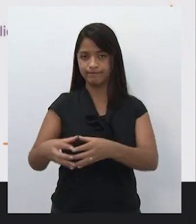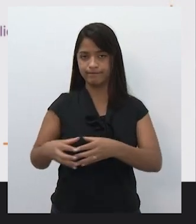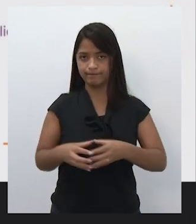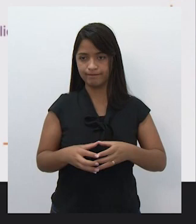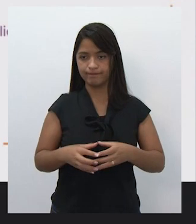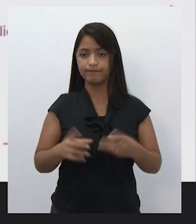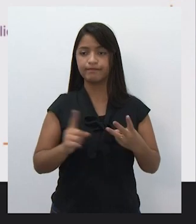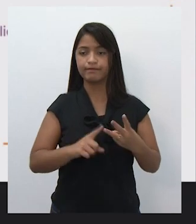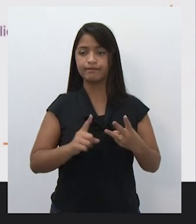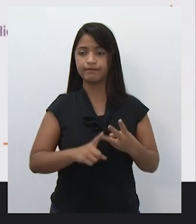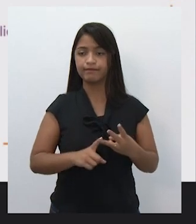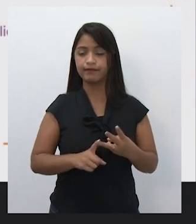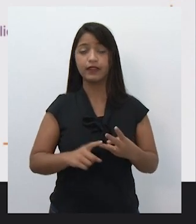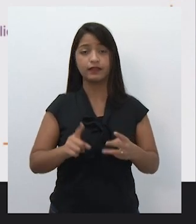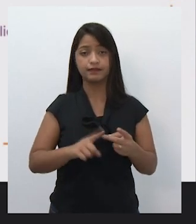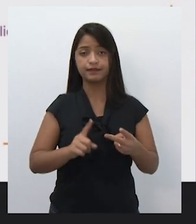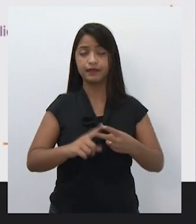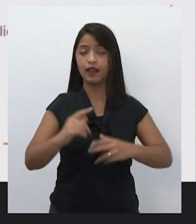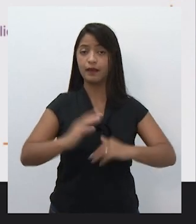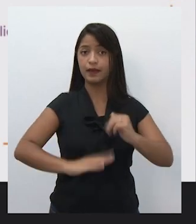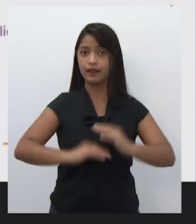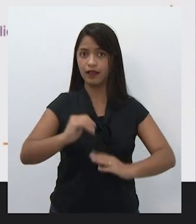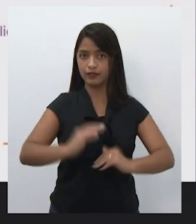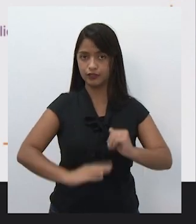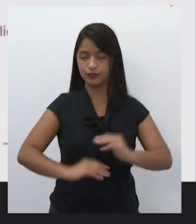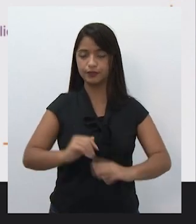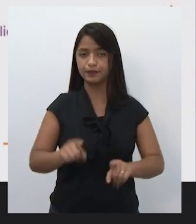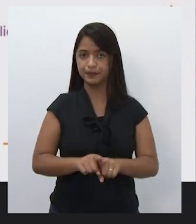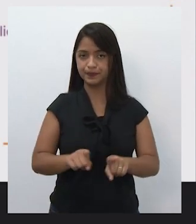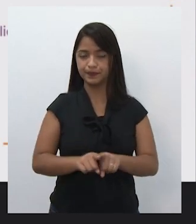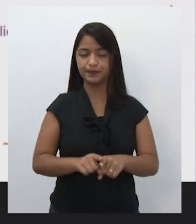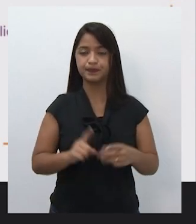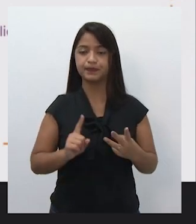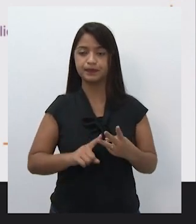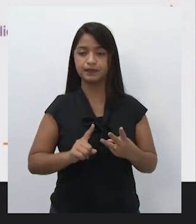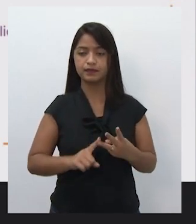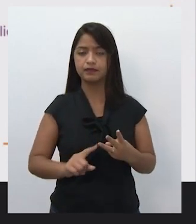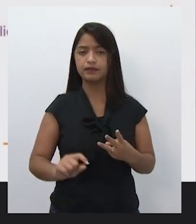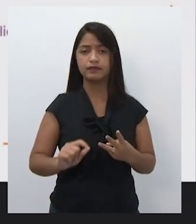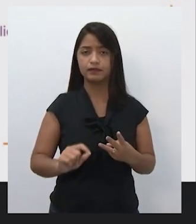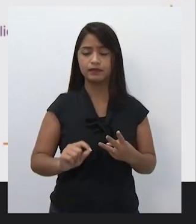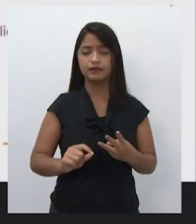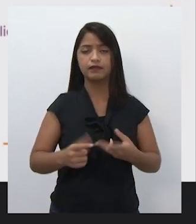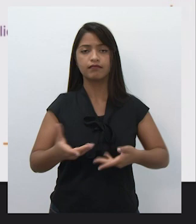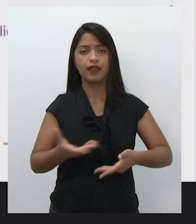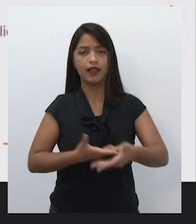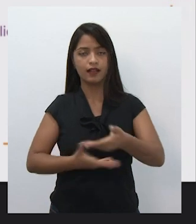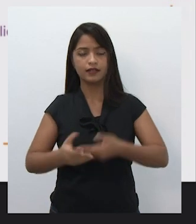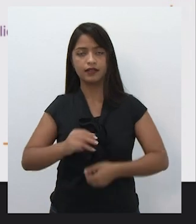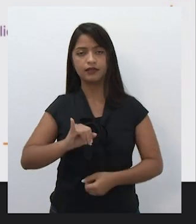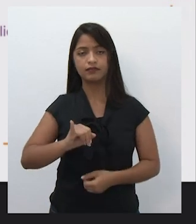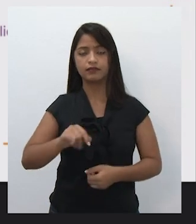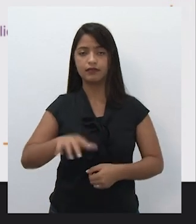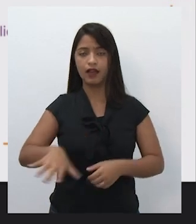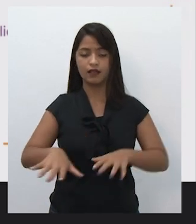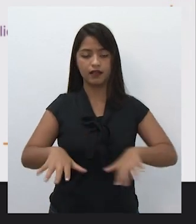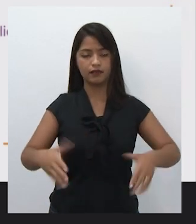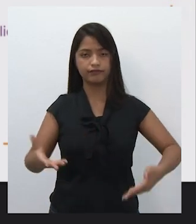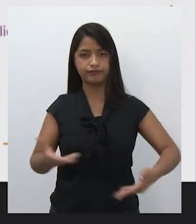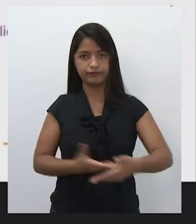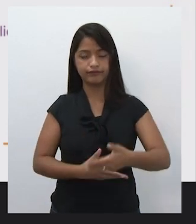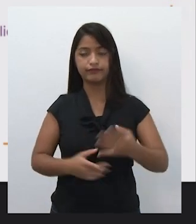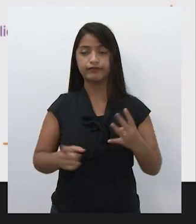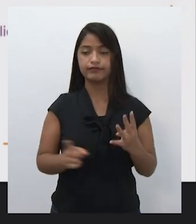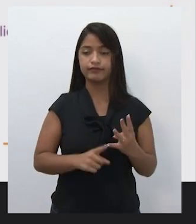habilidades e a relação interáreas também. E, finalmente, temas contemporâneos e transversais.